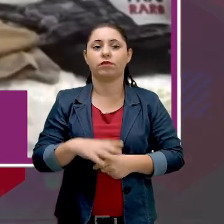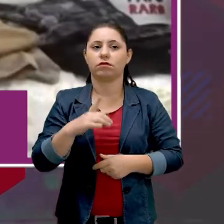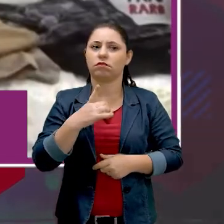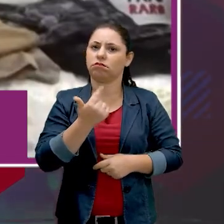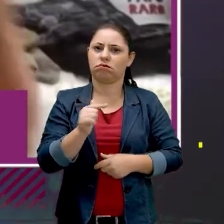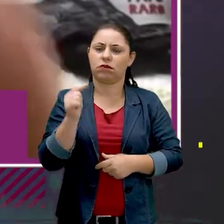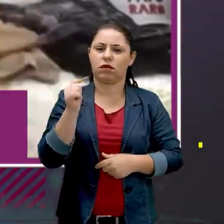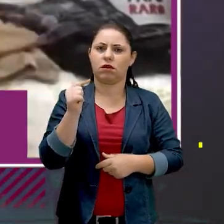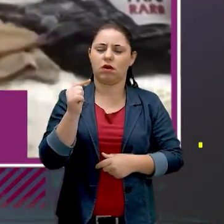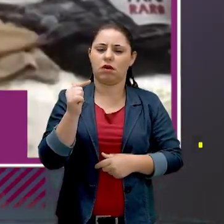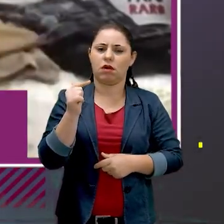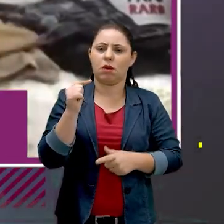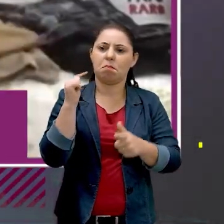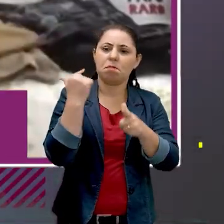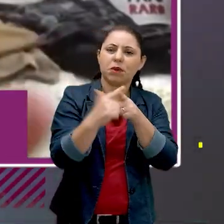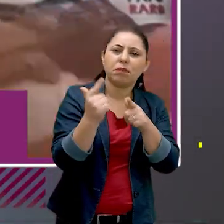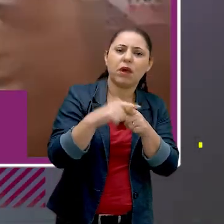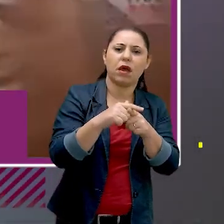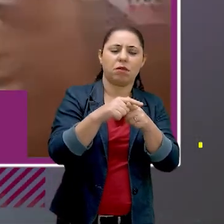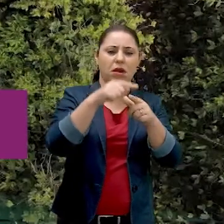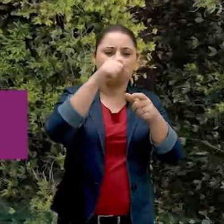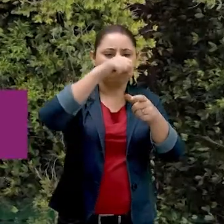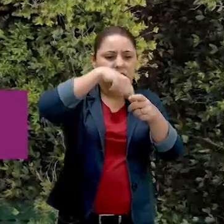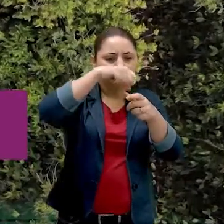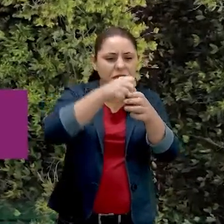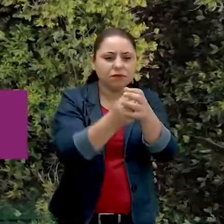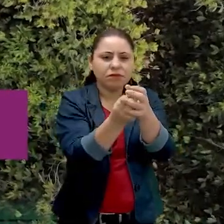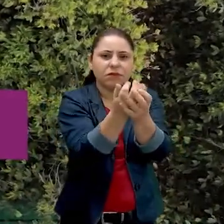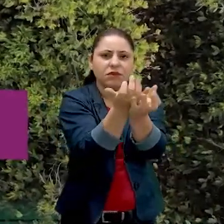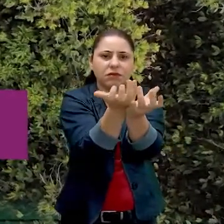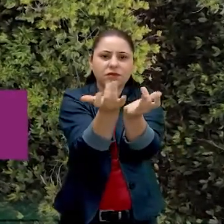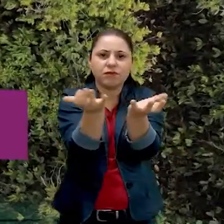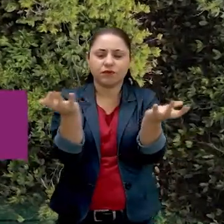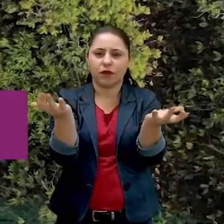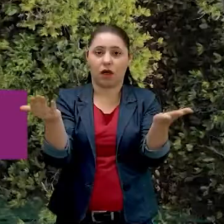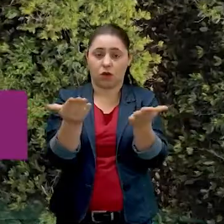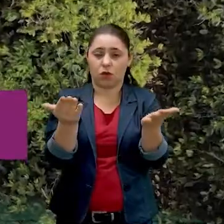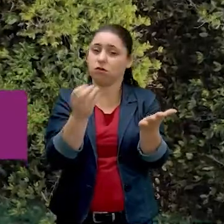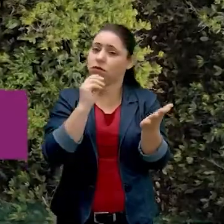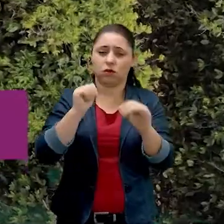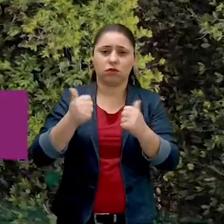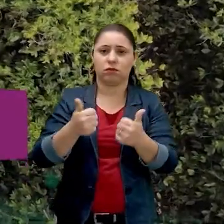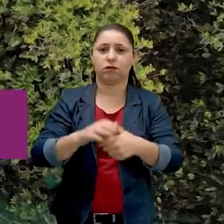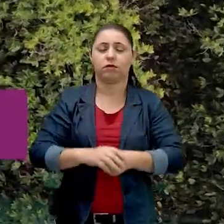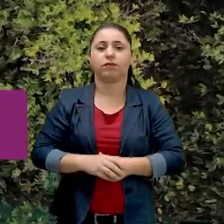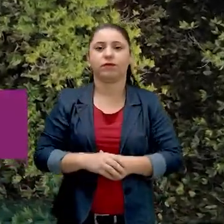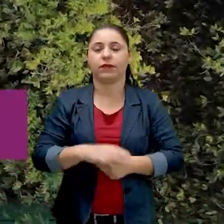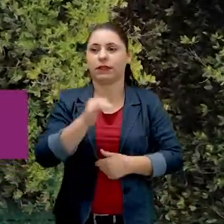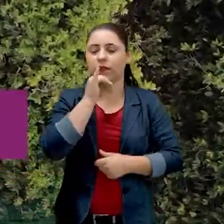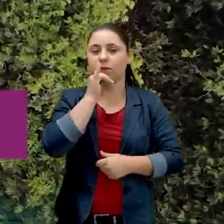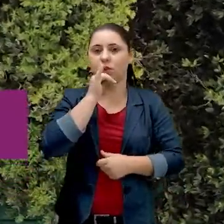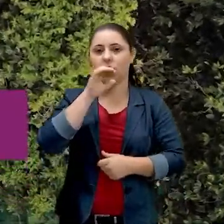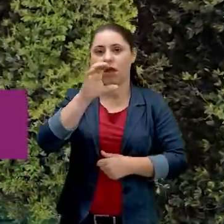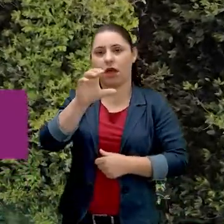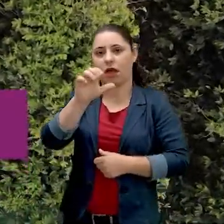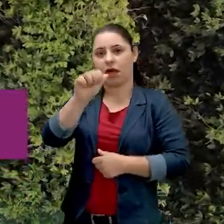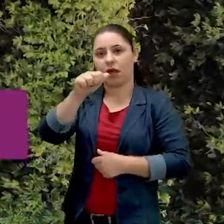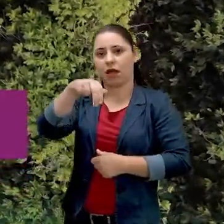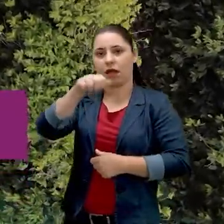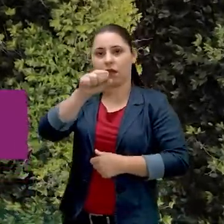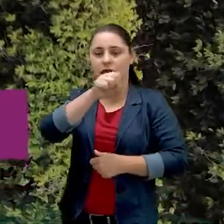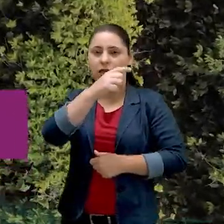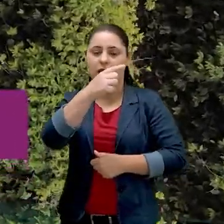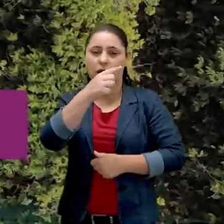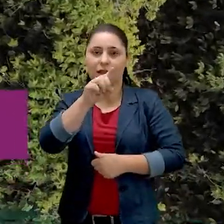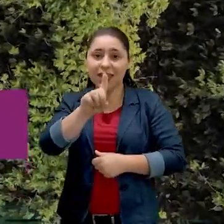não comprometer tanto a nossa safra como poderia comprometer, que agora não vai comprometer por enquanto. Seria importar do Canadá, que é um país que produz